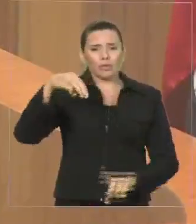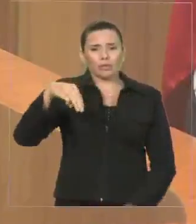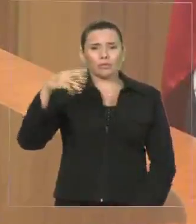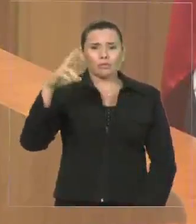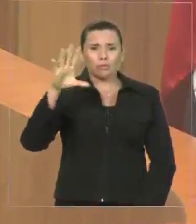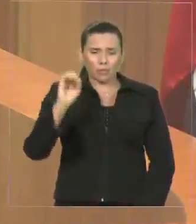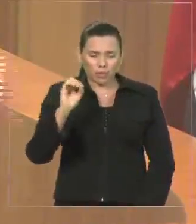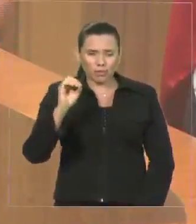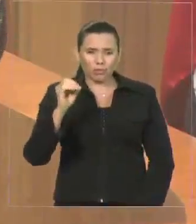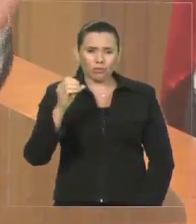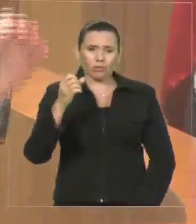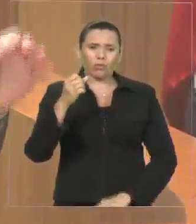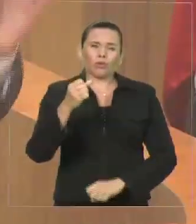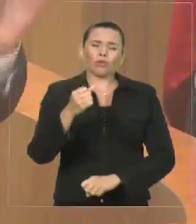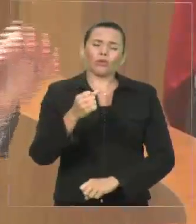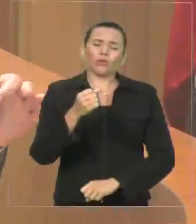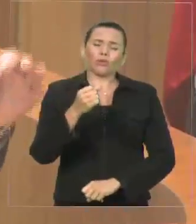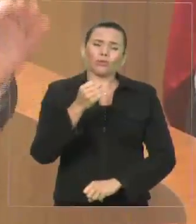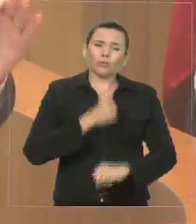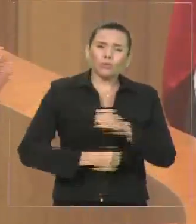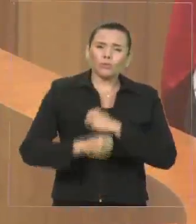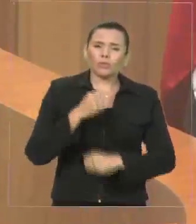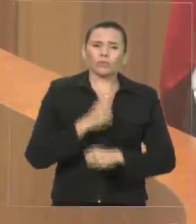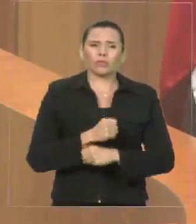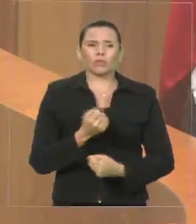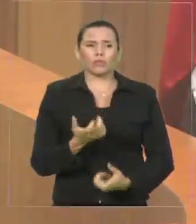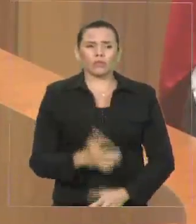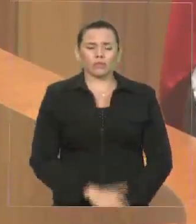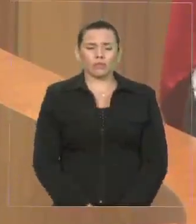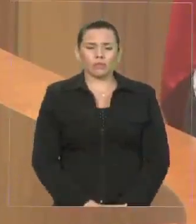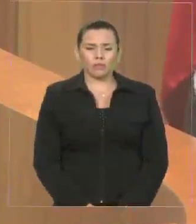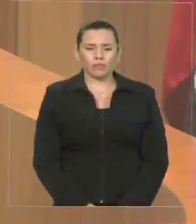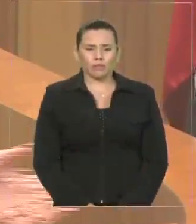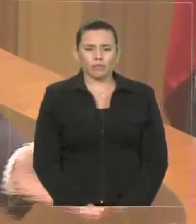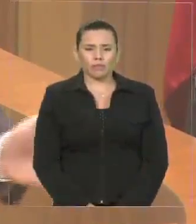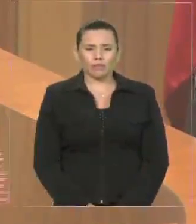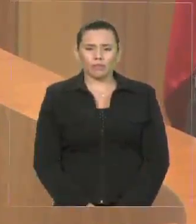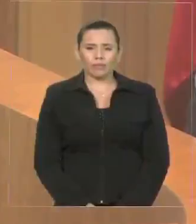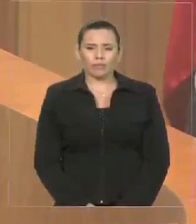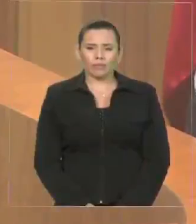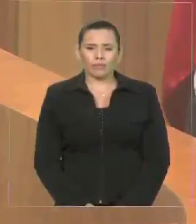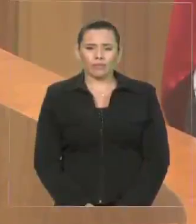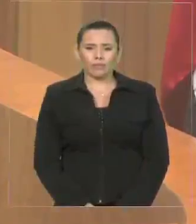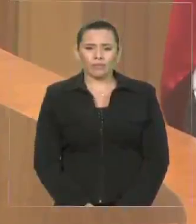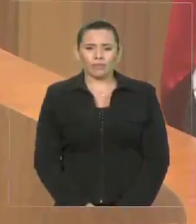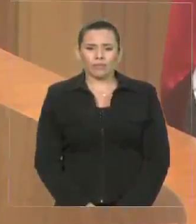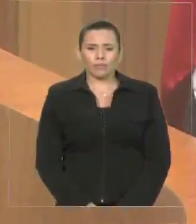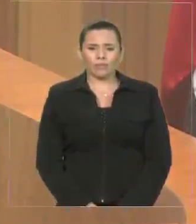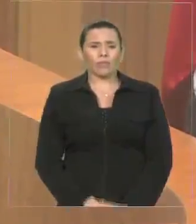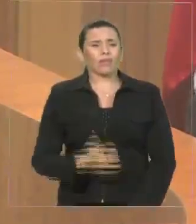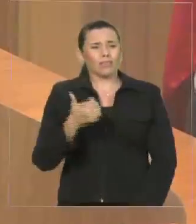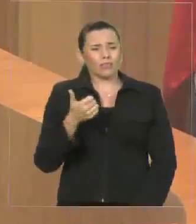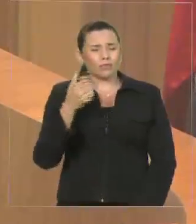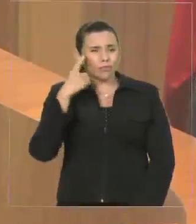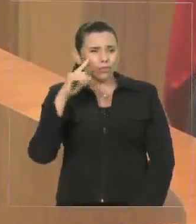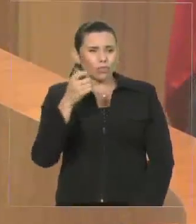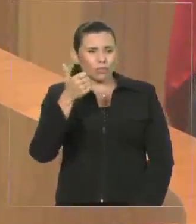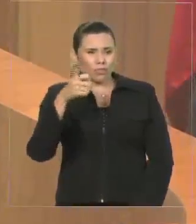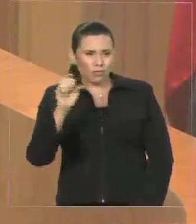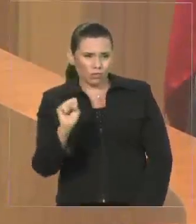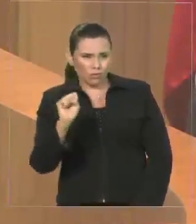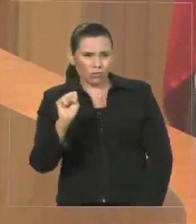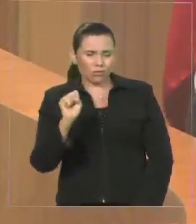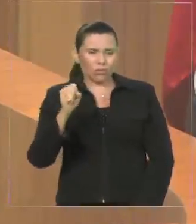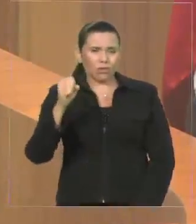aceitar. Mas dia 18 de março de 2016, o governador era excelentíssimo o senhor governador Flávio Dino. E aí ele espera um